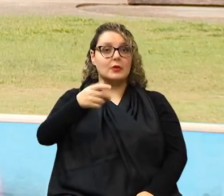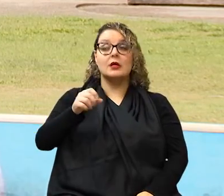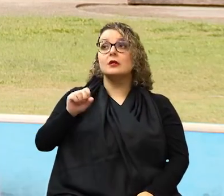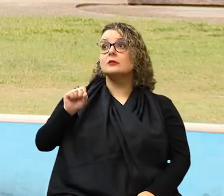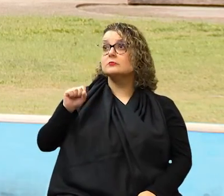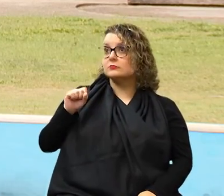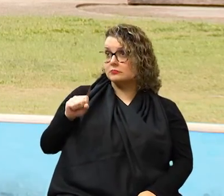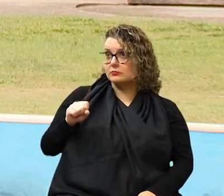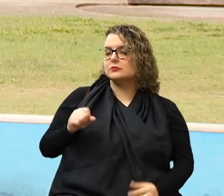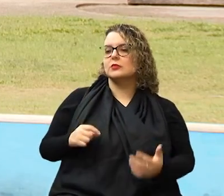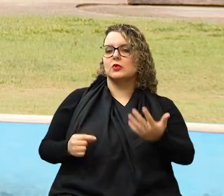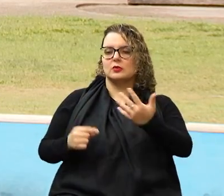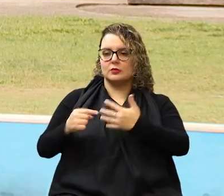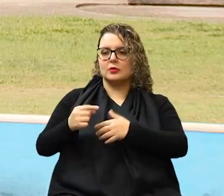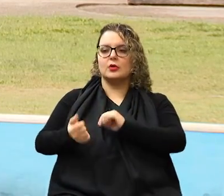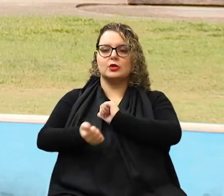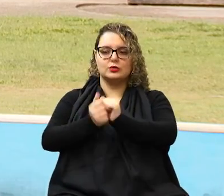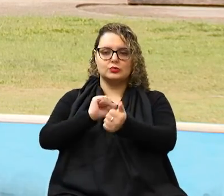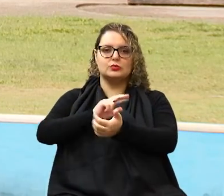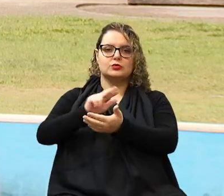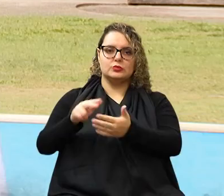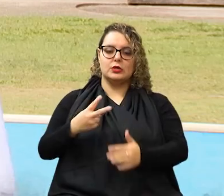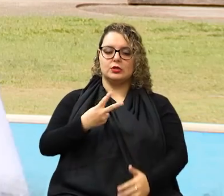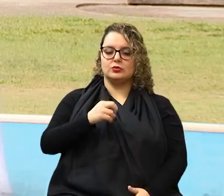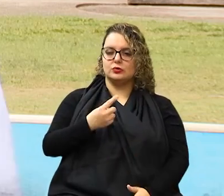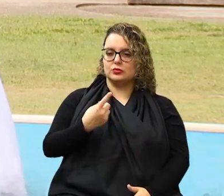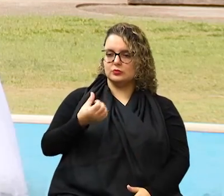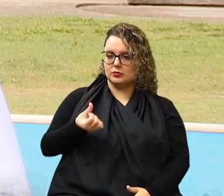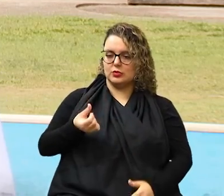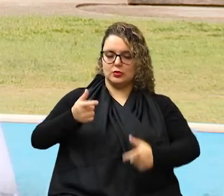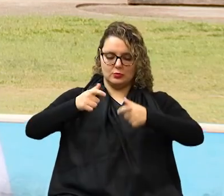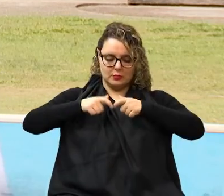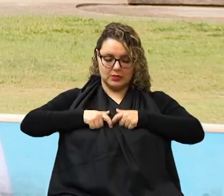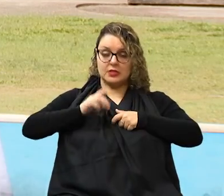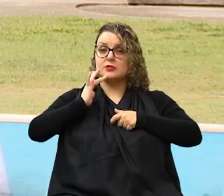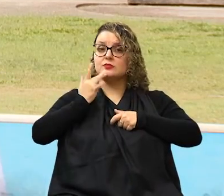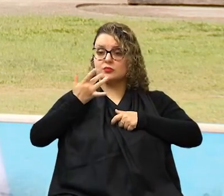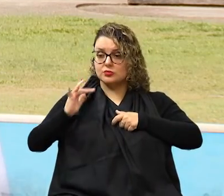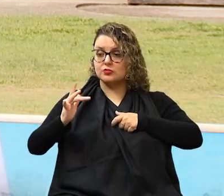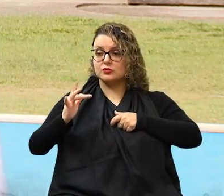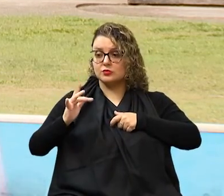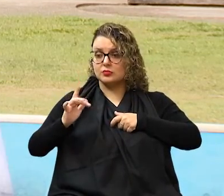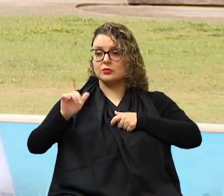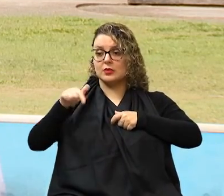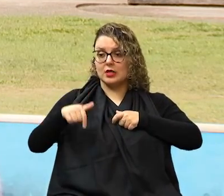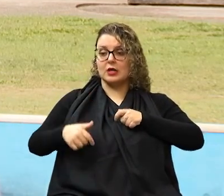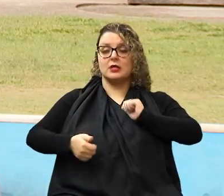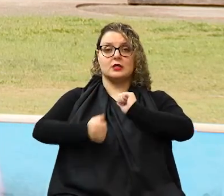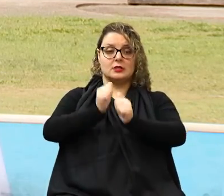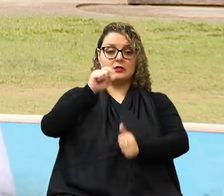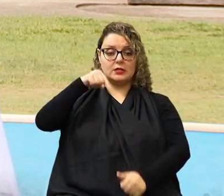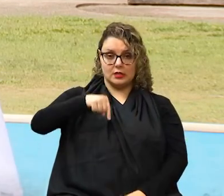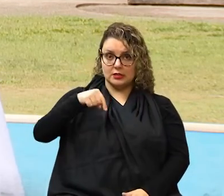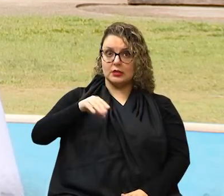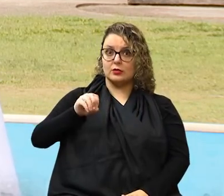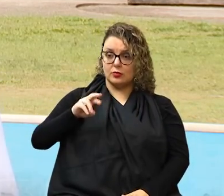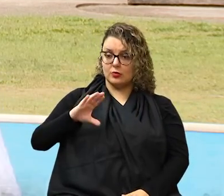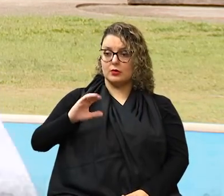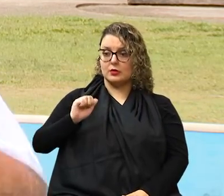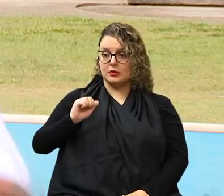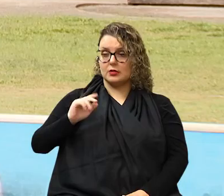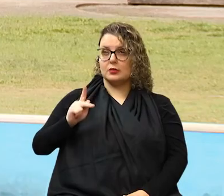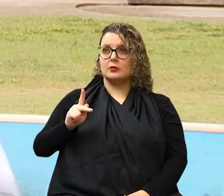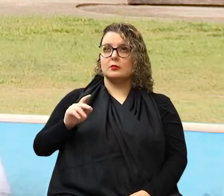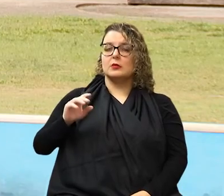A Orcamp já contou com um atleta, inclusive em 2016, o medalhista de ouro era atleta da Orcamp.